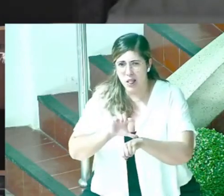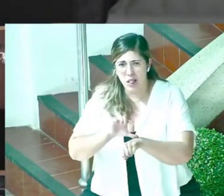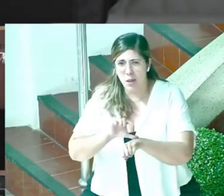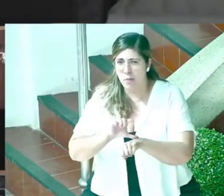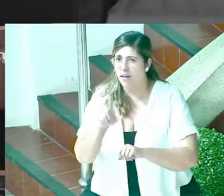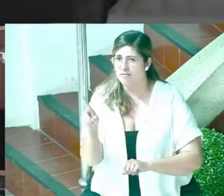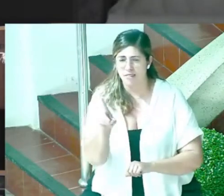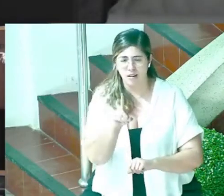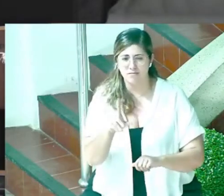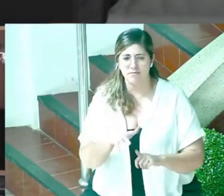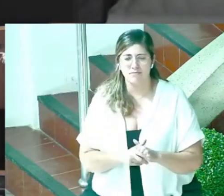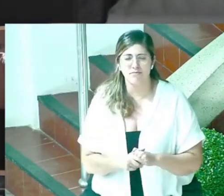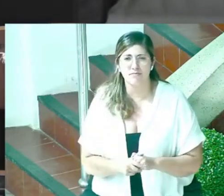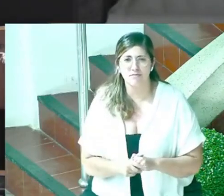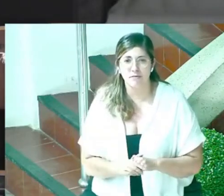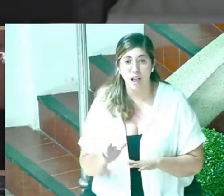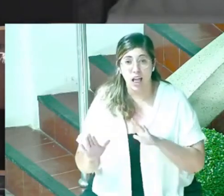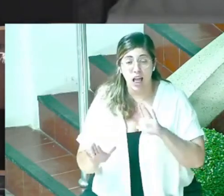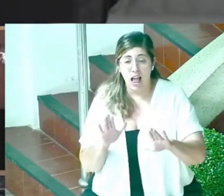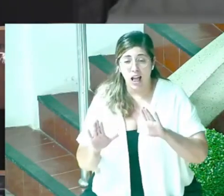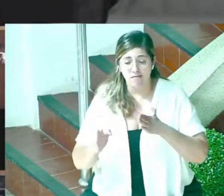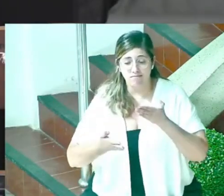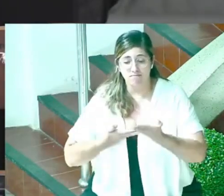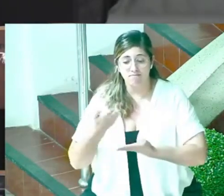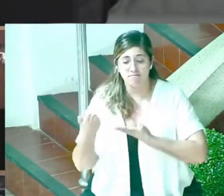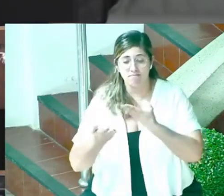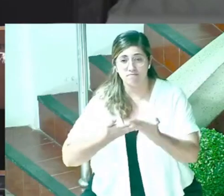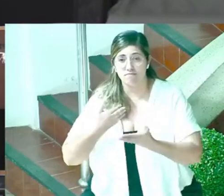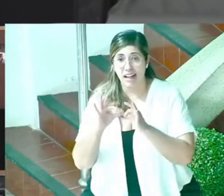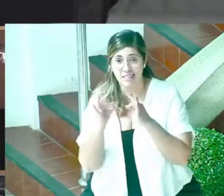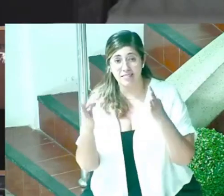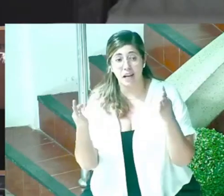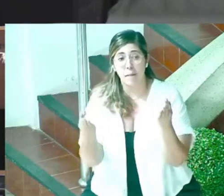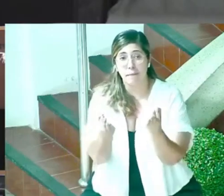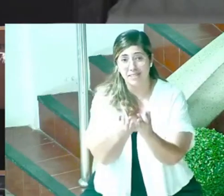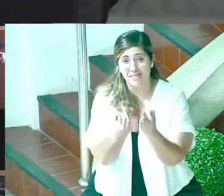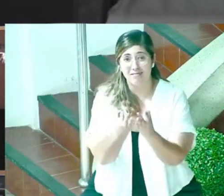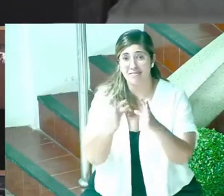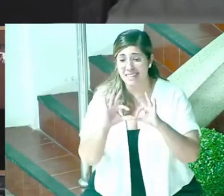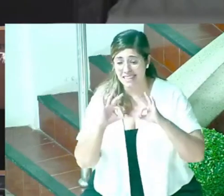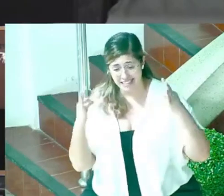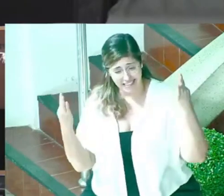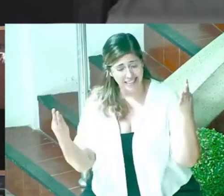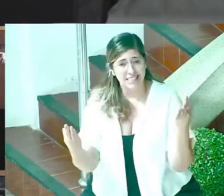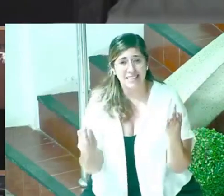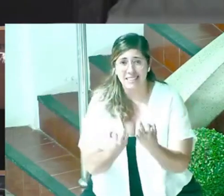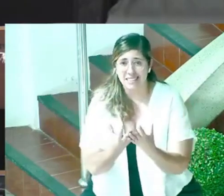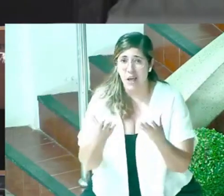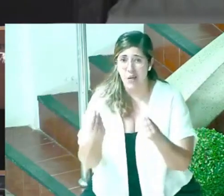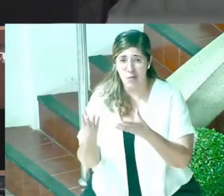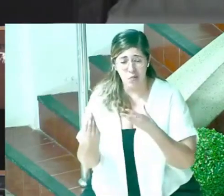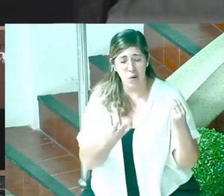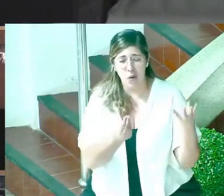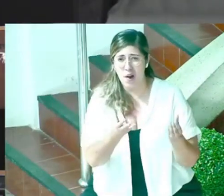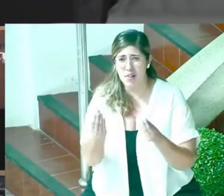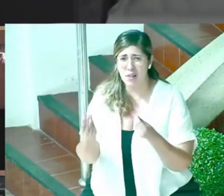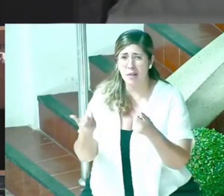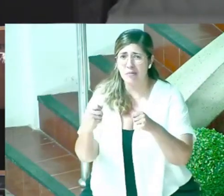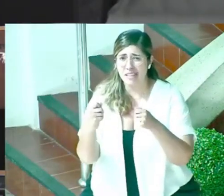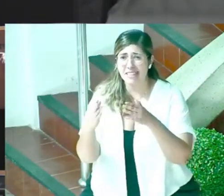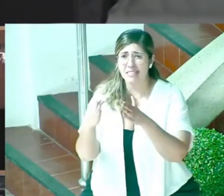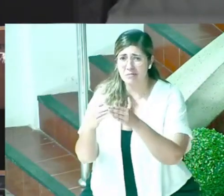pouco o fogo do inferno. Entendem a seriedade, a gravidade